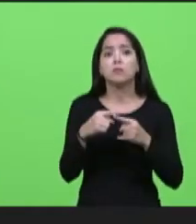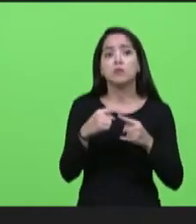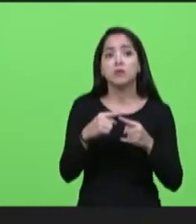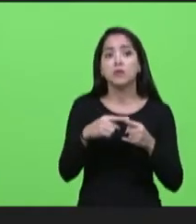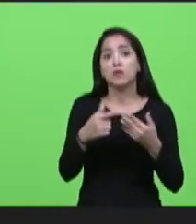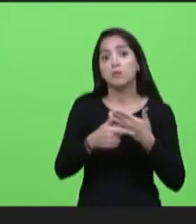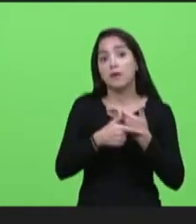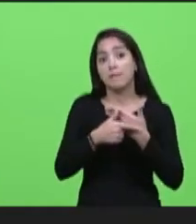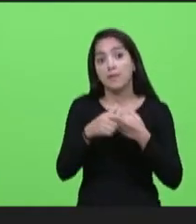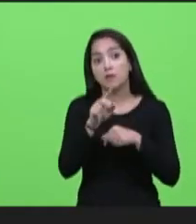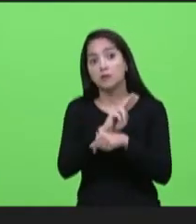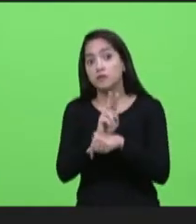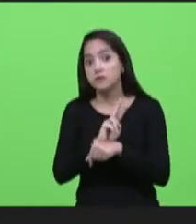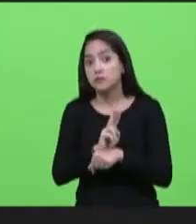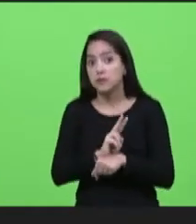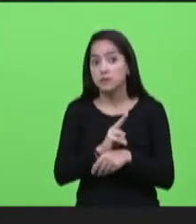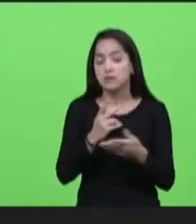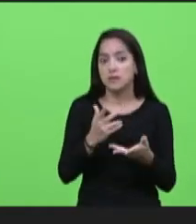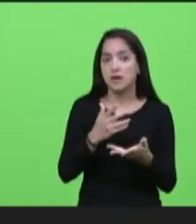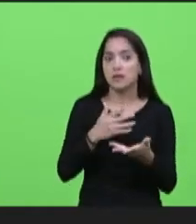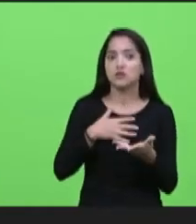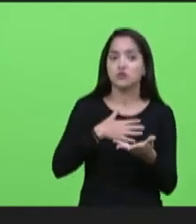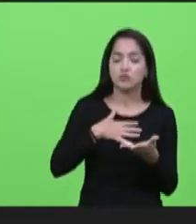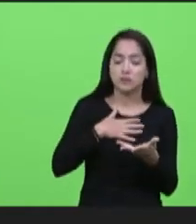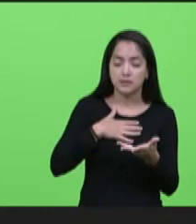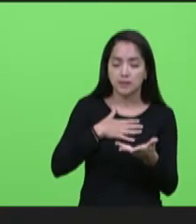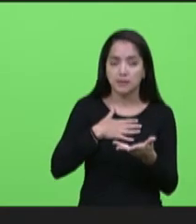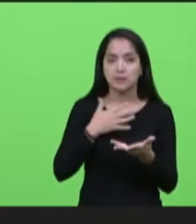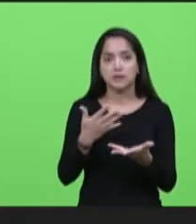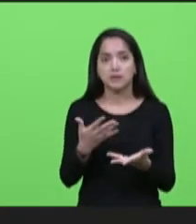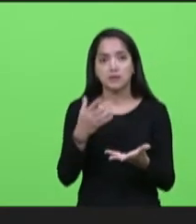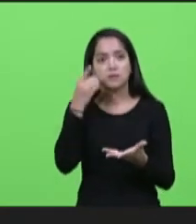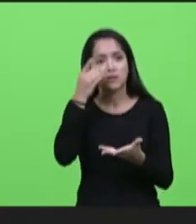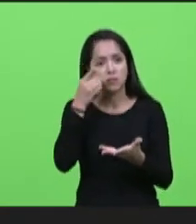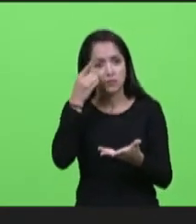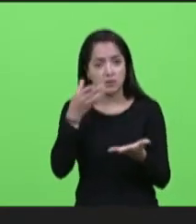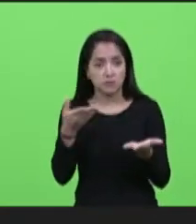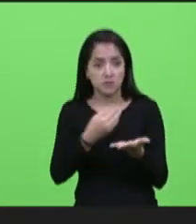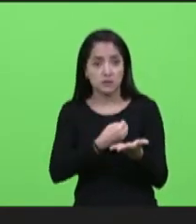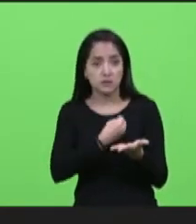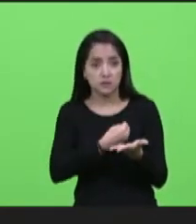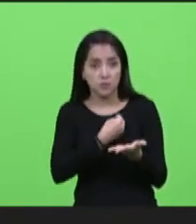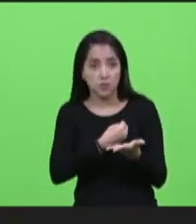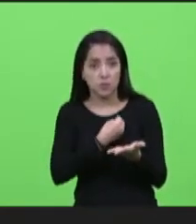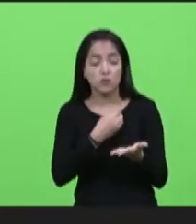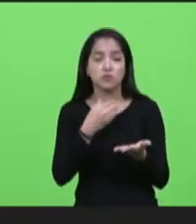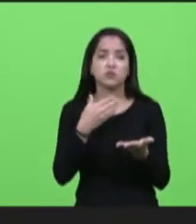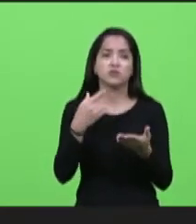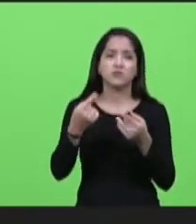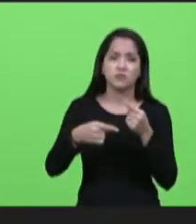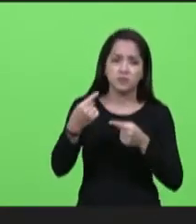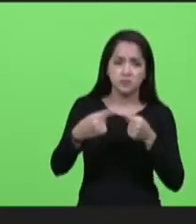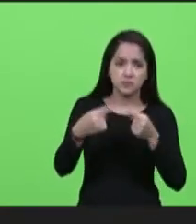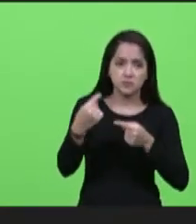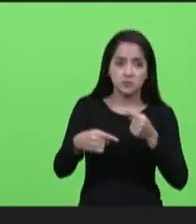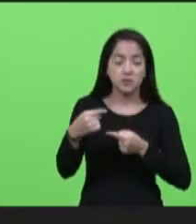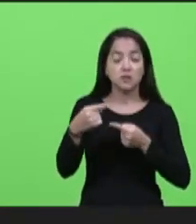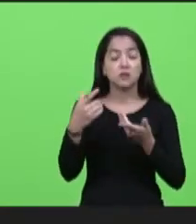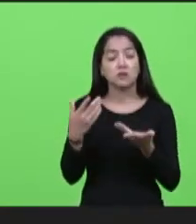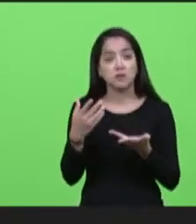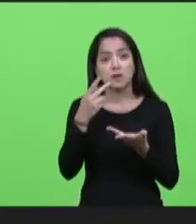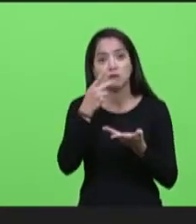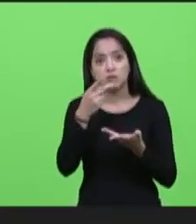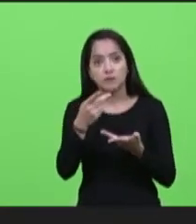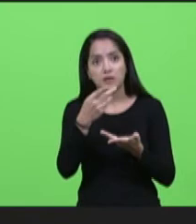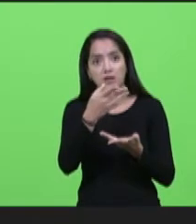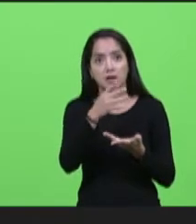de fiscalizar. Nós gostaríamos muito, senhores deputados, todo deputado que está aqui, hoje a gente passou o dia todo conversando, era de falar, né, como a deputada Ada